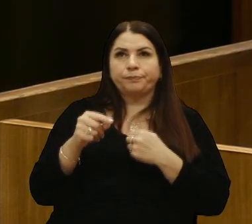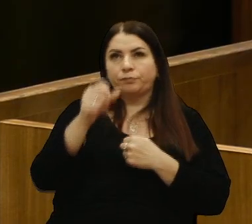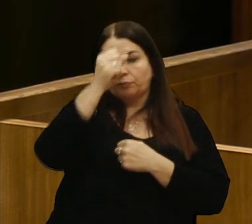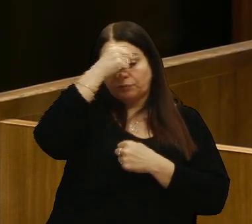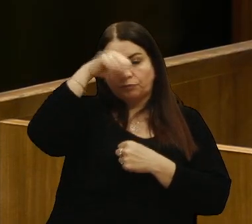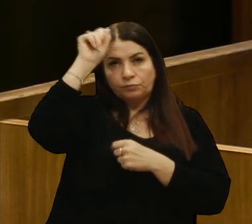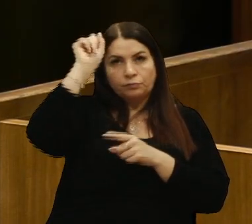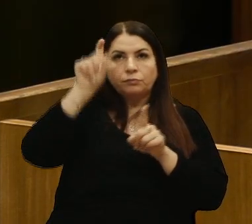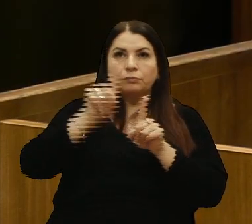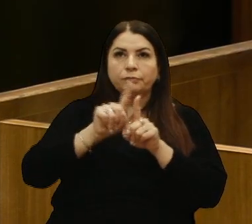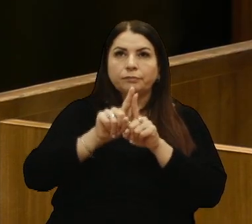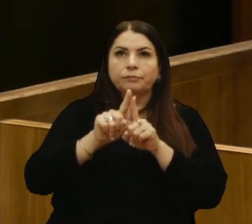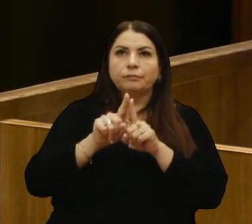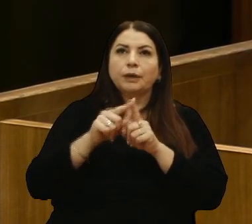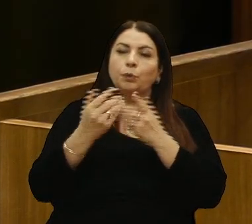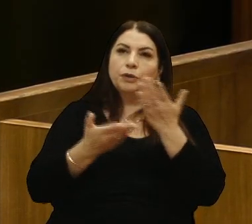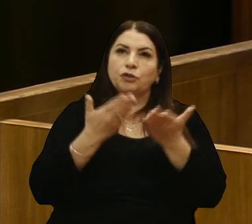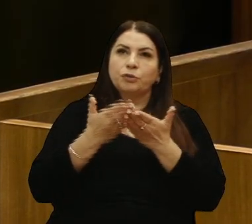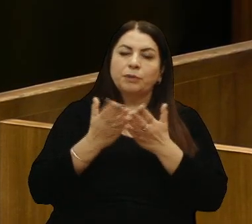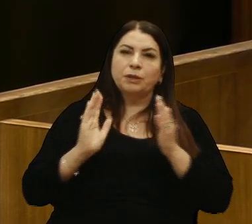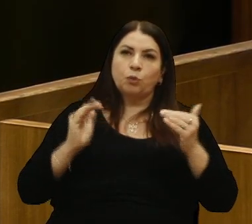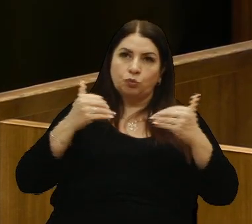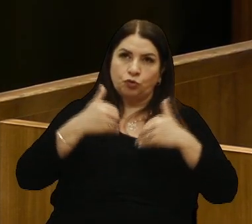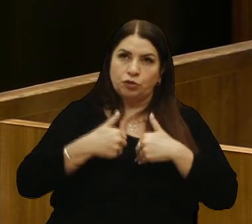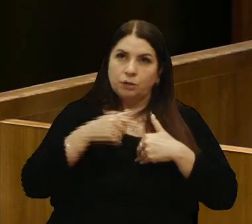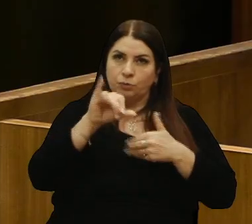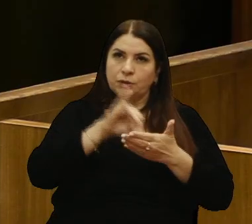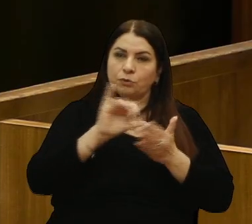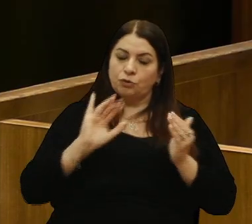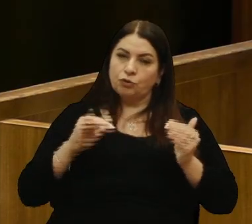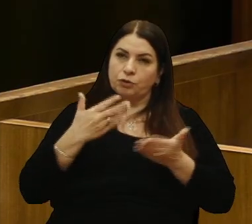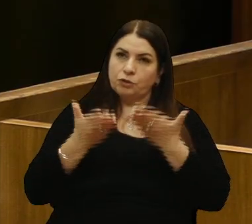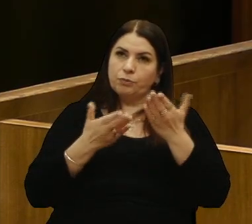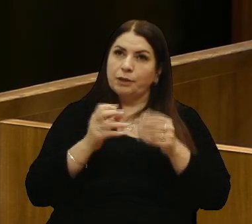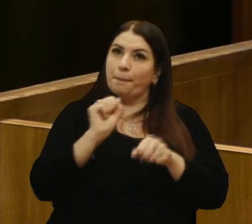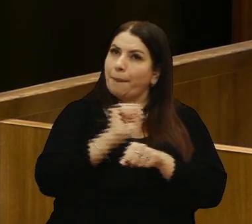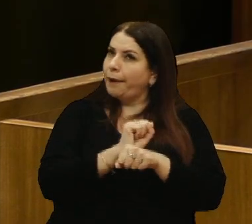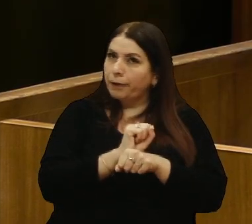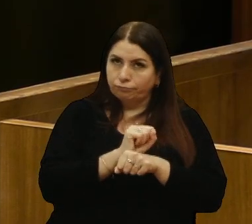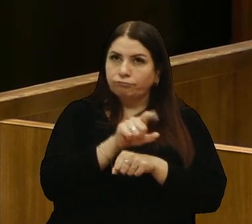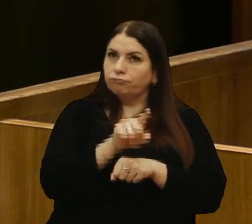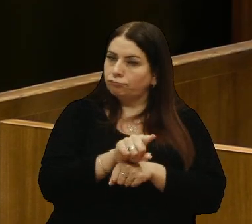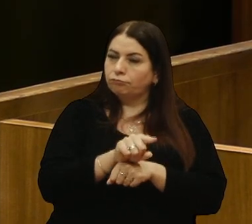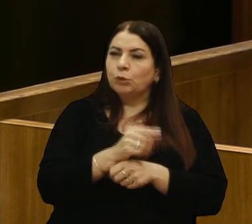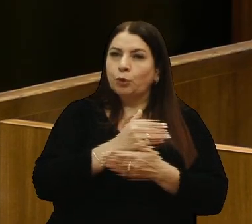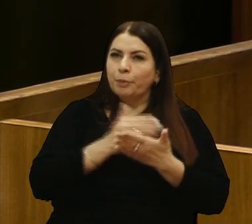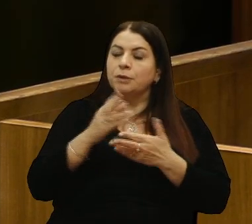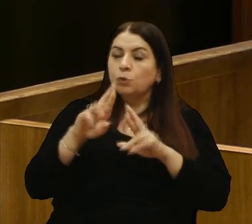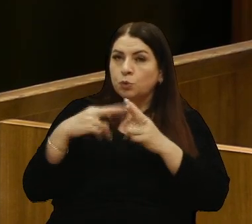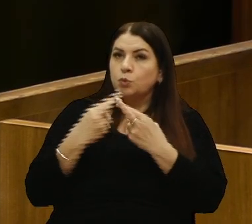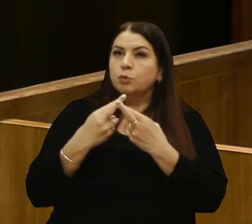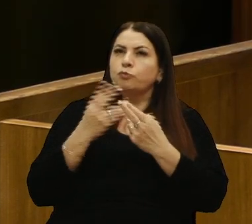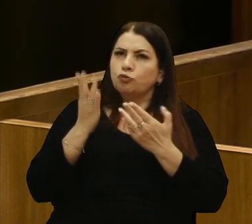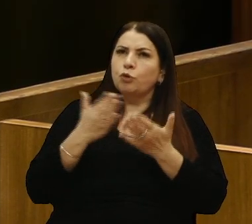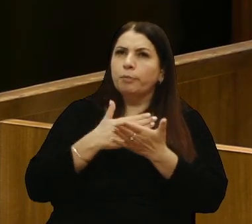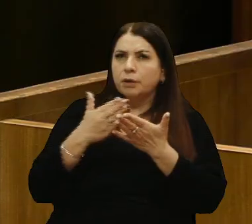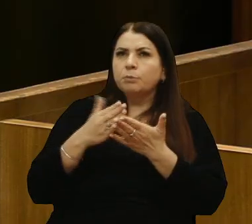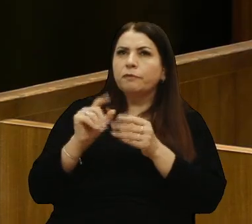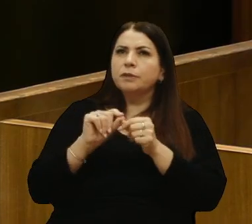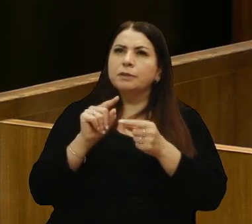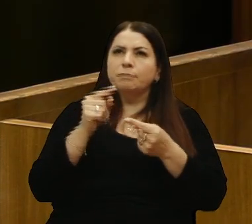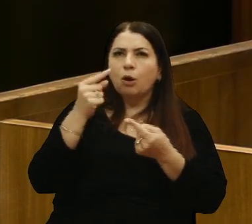do Sul em relação ao Centro de Atendimento ao Autismo, que isso estava travado. E a partir dessa reunião nós já começamos a fazer